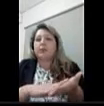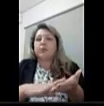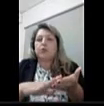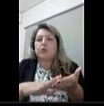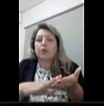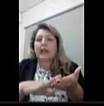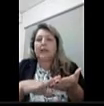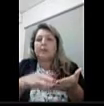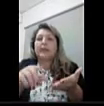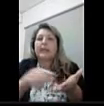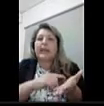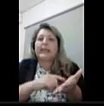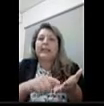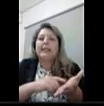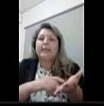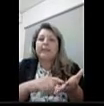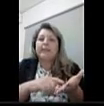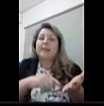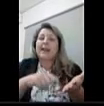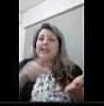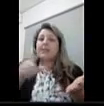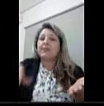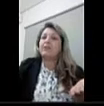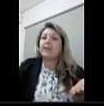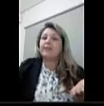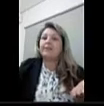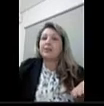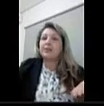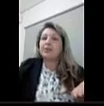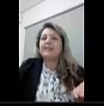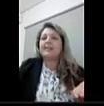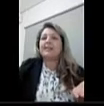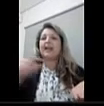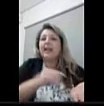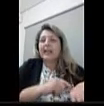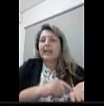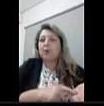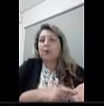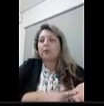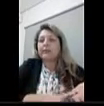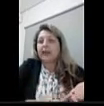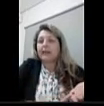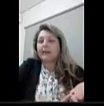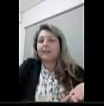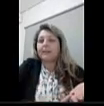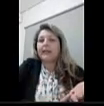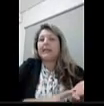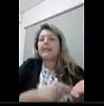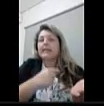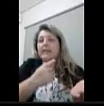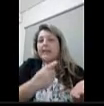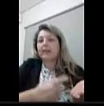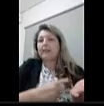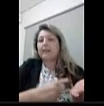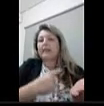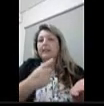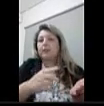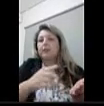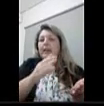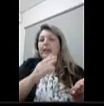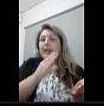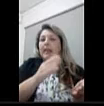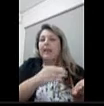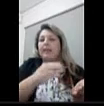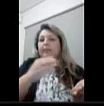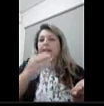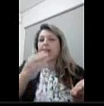vezes, do dicionário. porque ali fica mais fácil ela visualizar e encontrar, né, e aí ela vai indo,